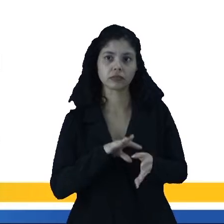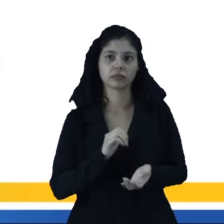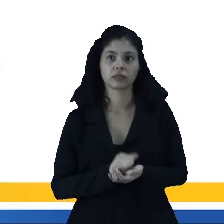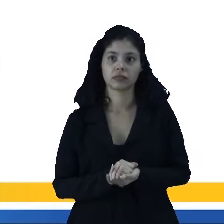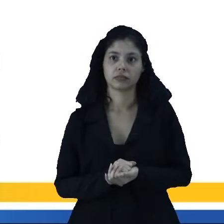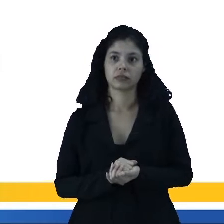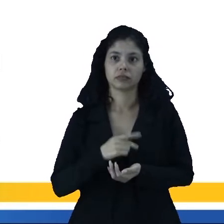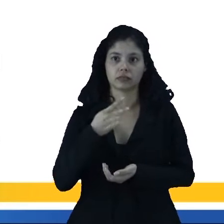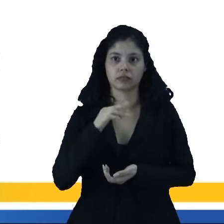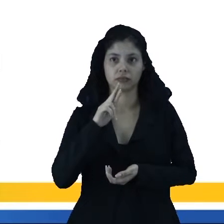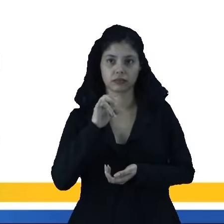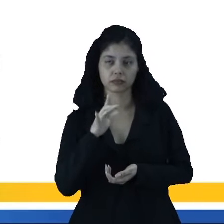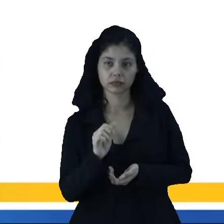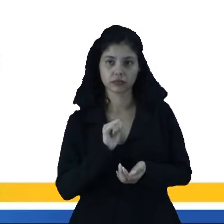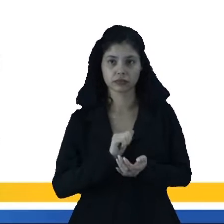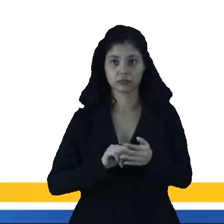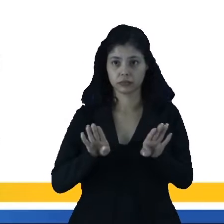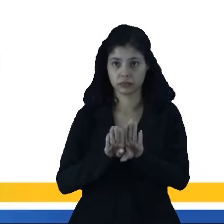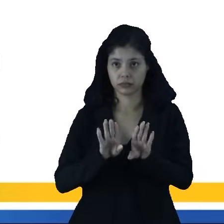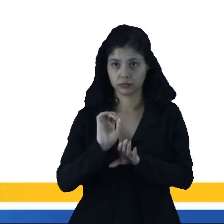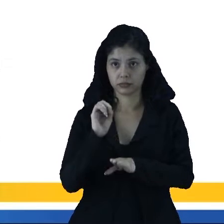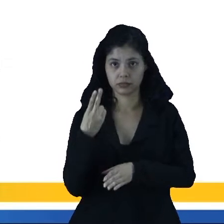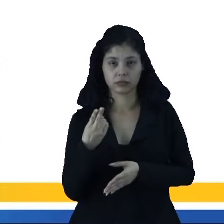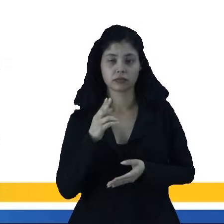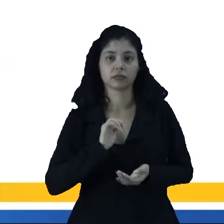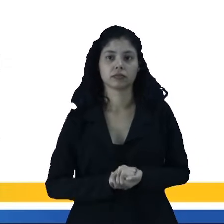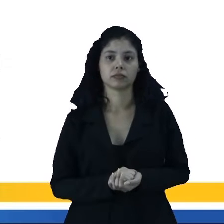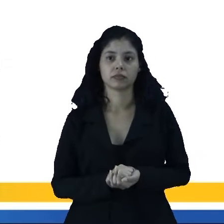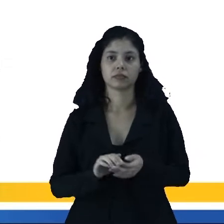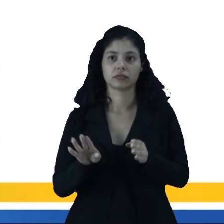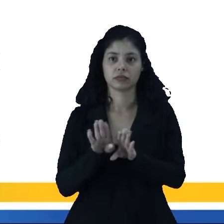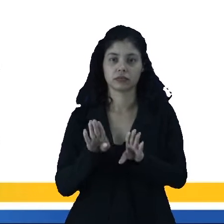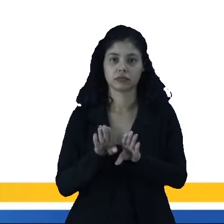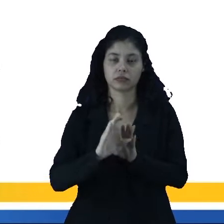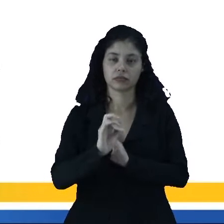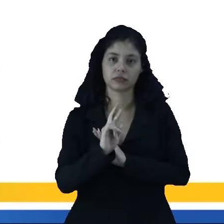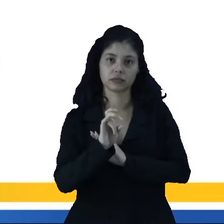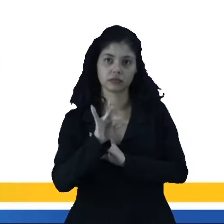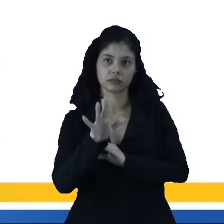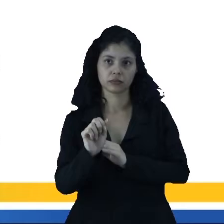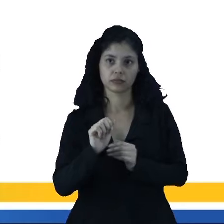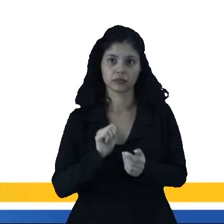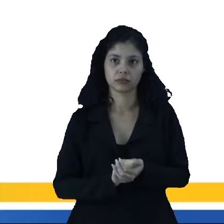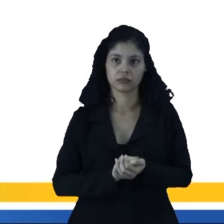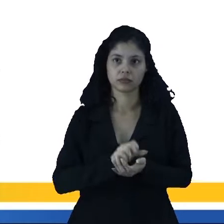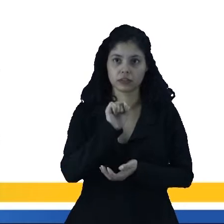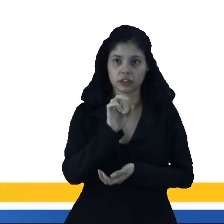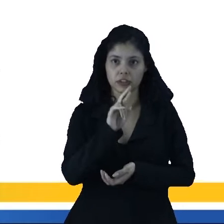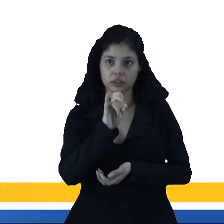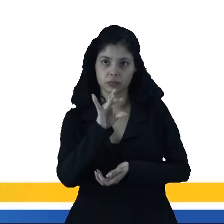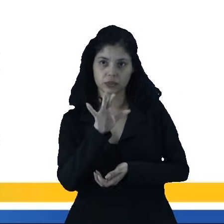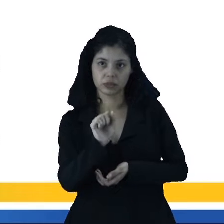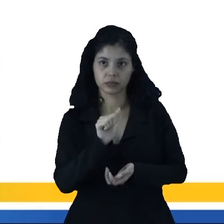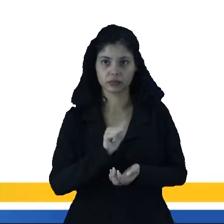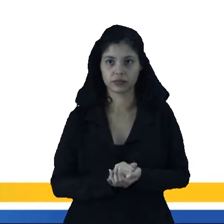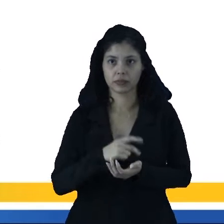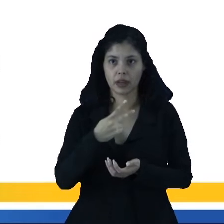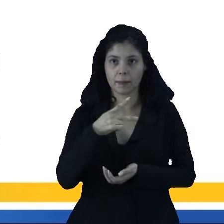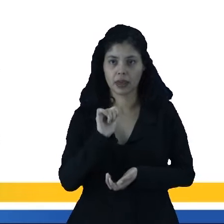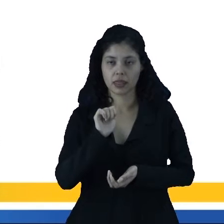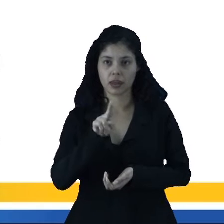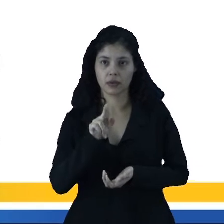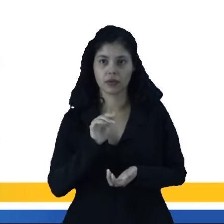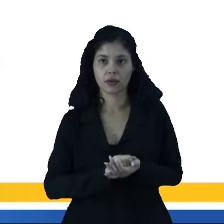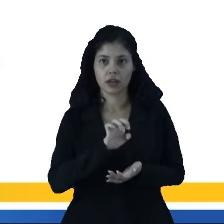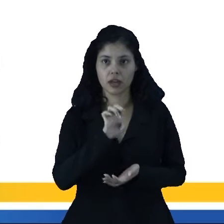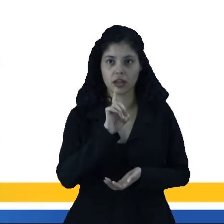a mutações da disposição ou na configuração dos cromossomos. Então, a gente tem a síndrome de Down, a síndrome de Patau,